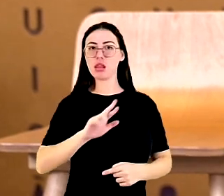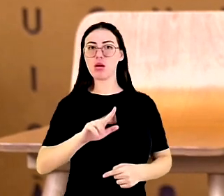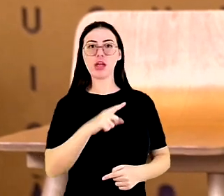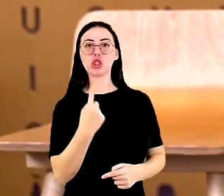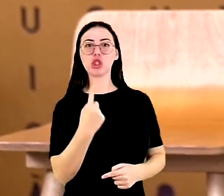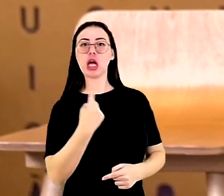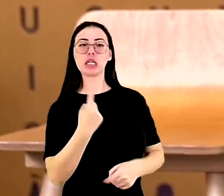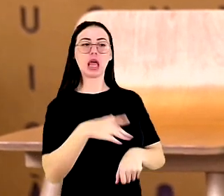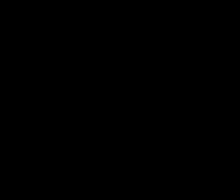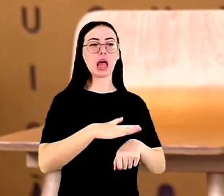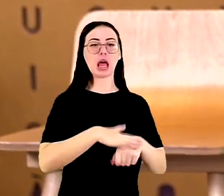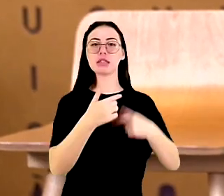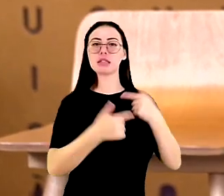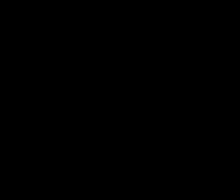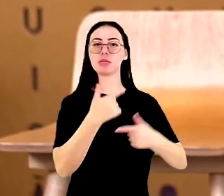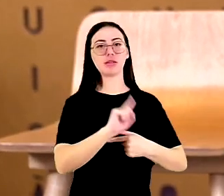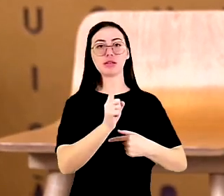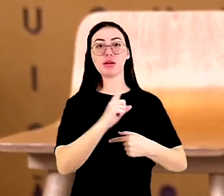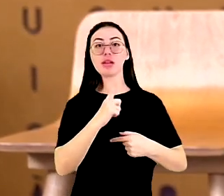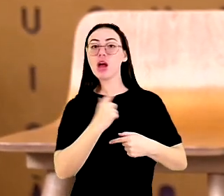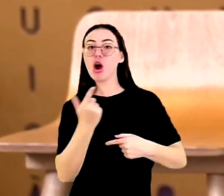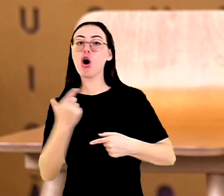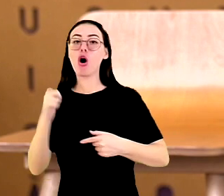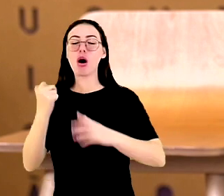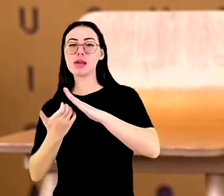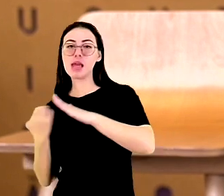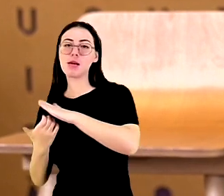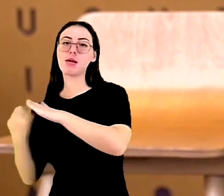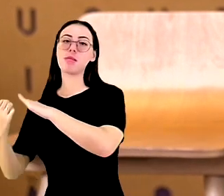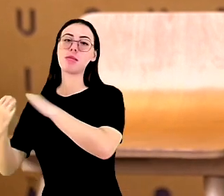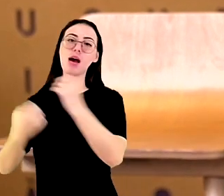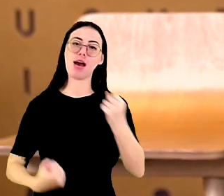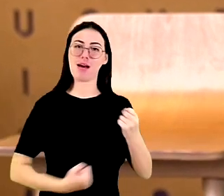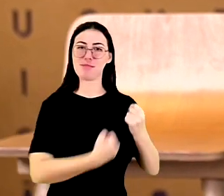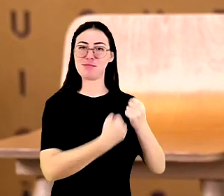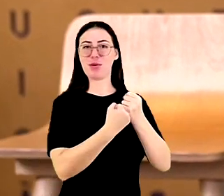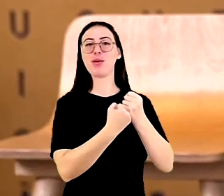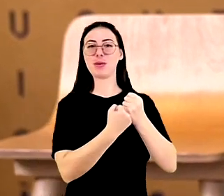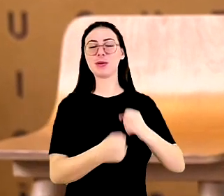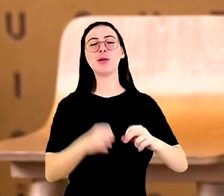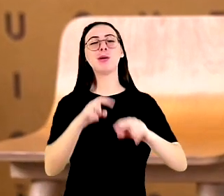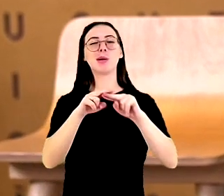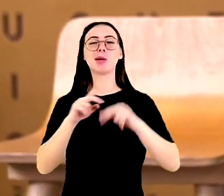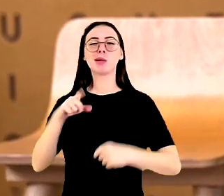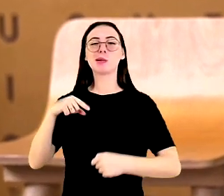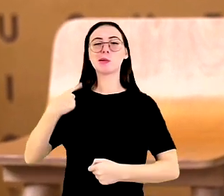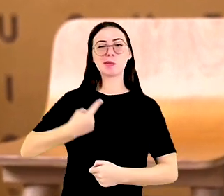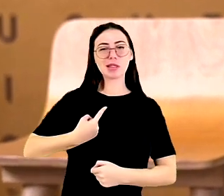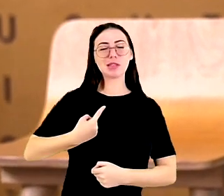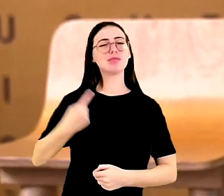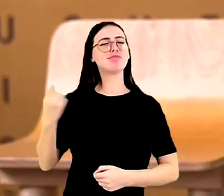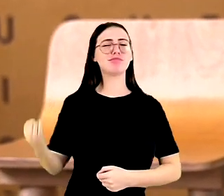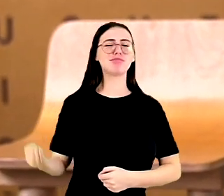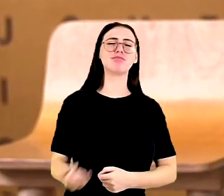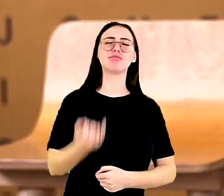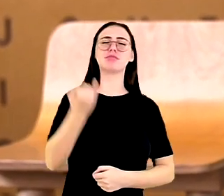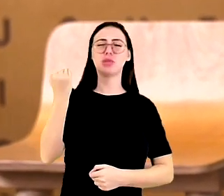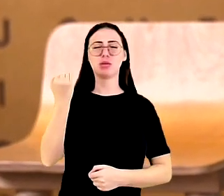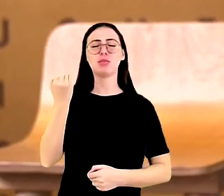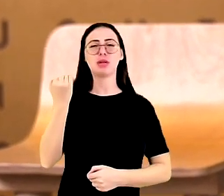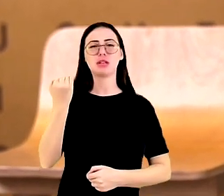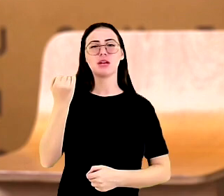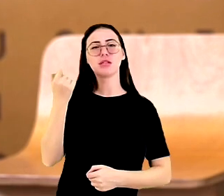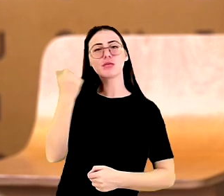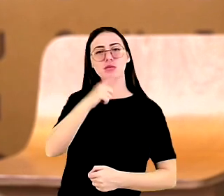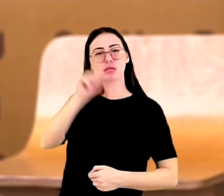com o apoio de grandes empresas. E para nós é importante não só pelo know-how e expertise, né? Todo conhecimento